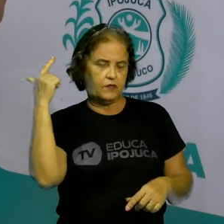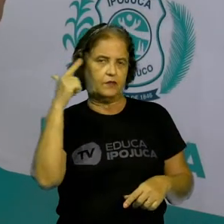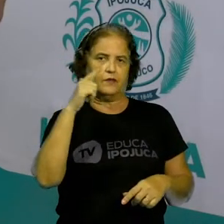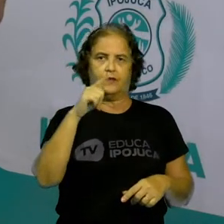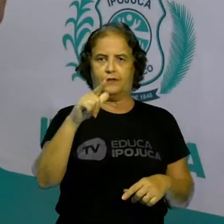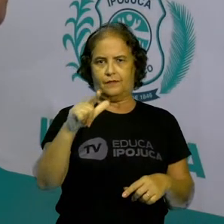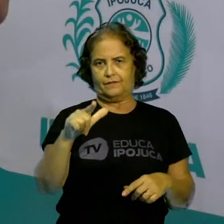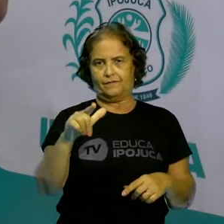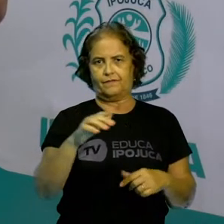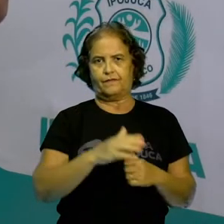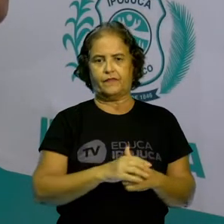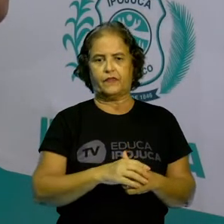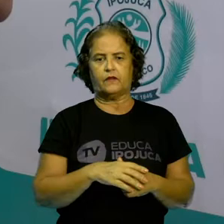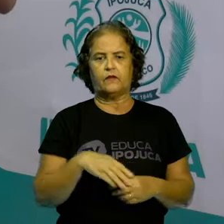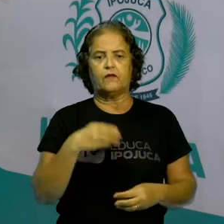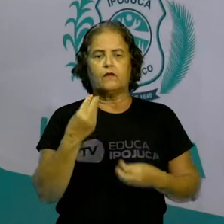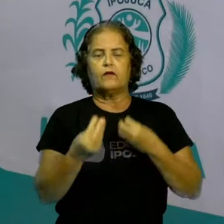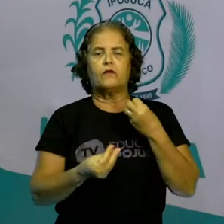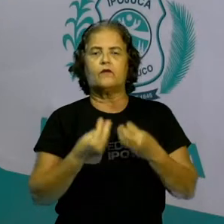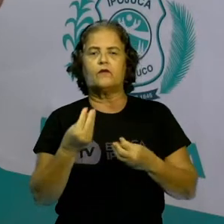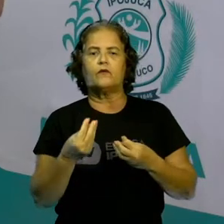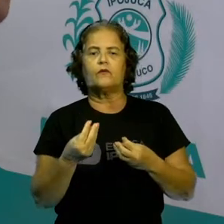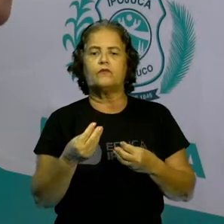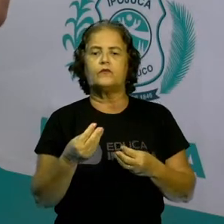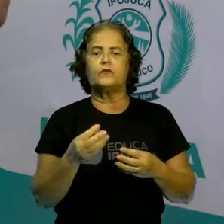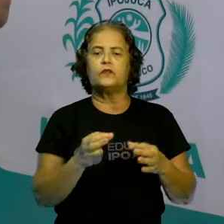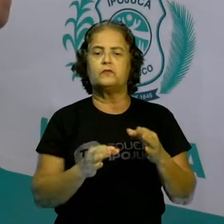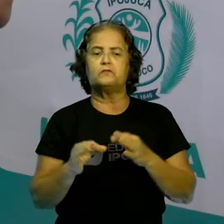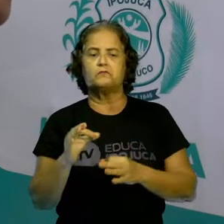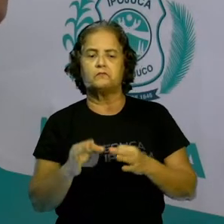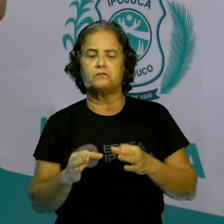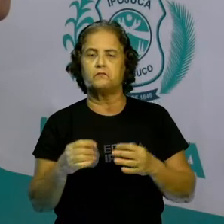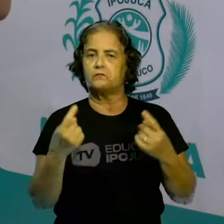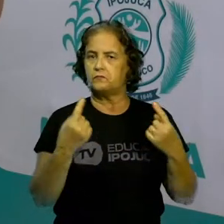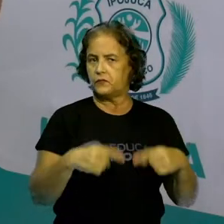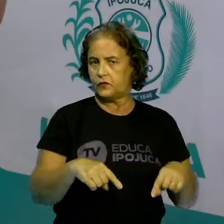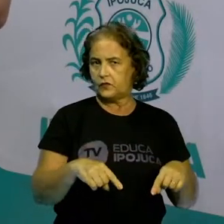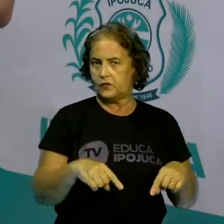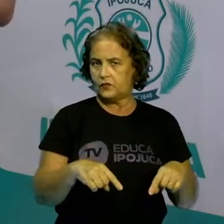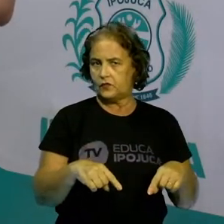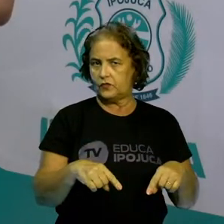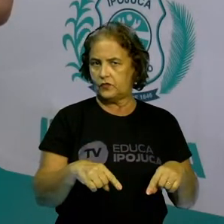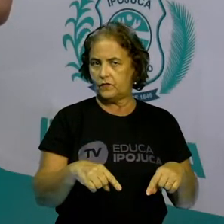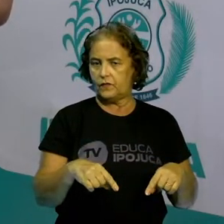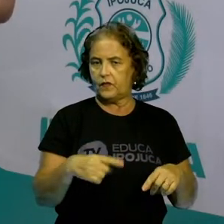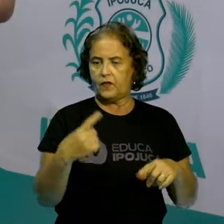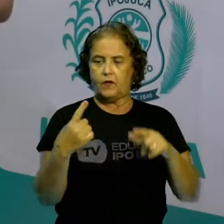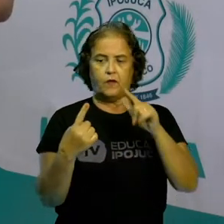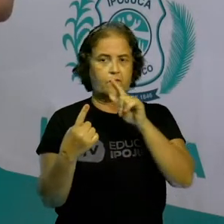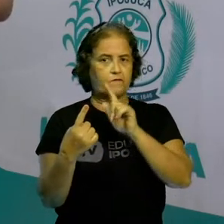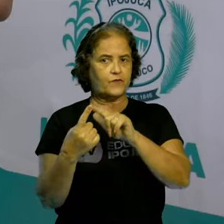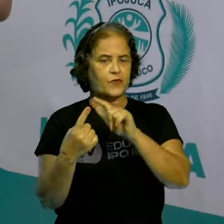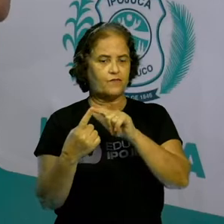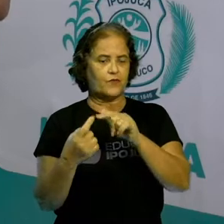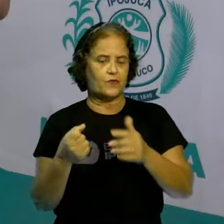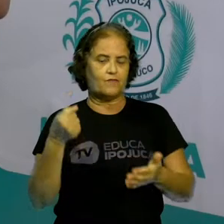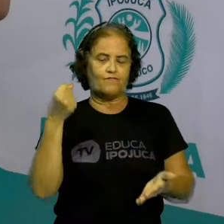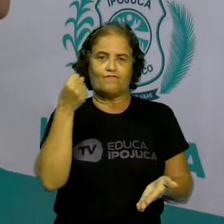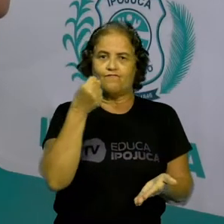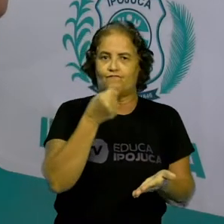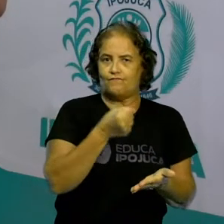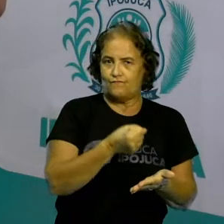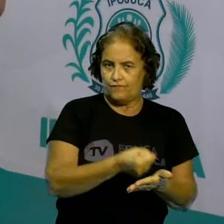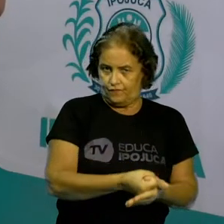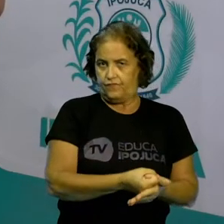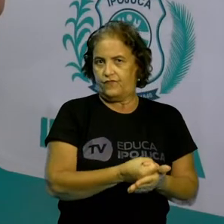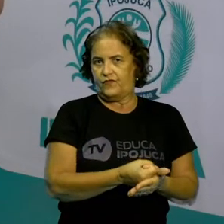Eles controlavam essa política como? Por meio de duas coisas. Ou por meio da força, você votava no candidato